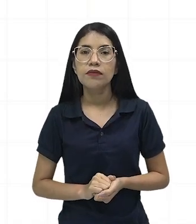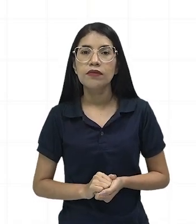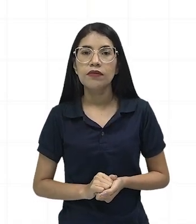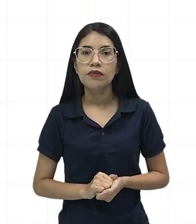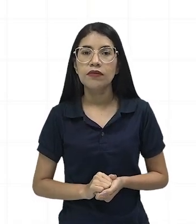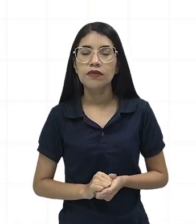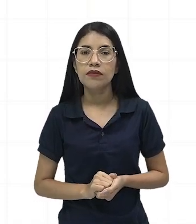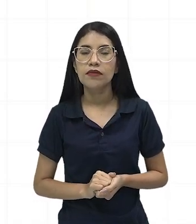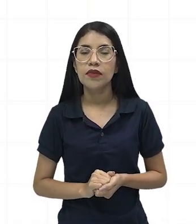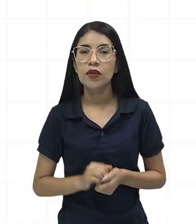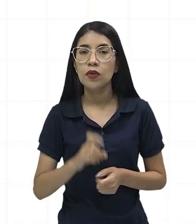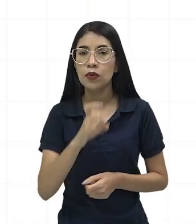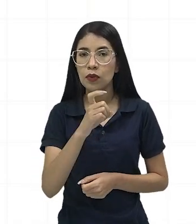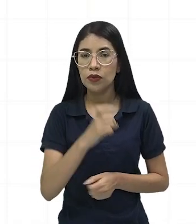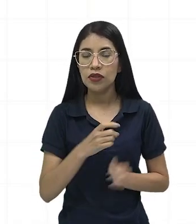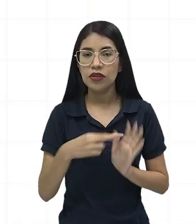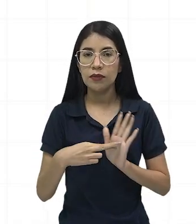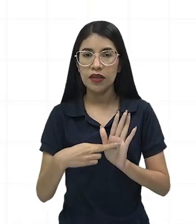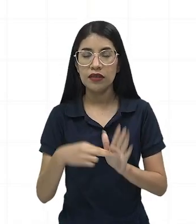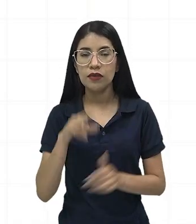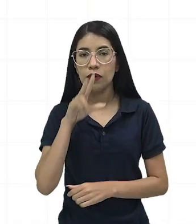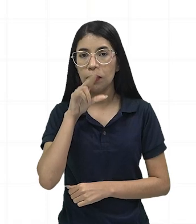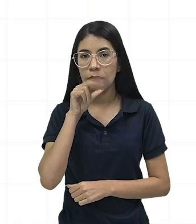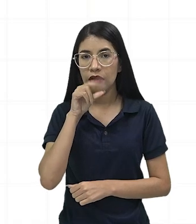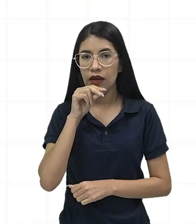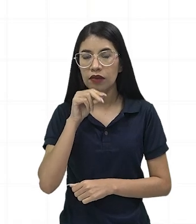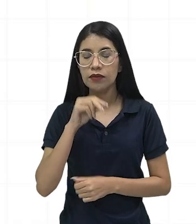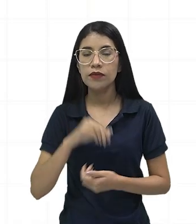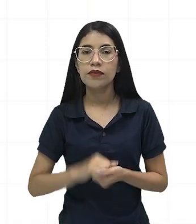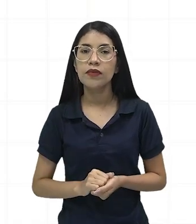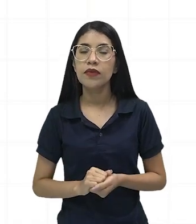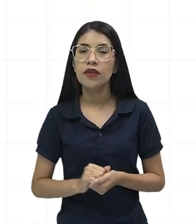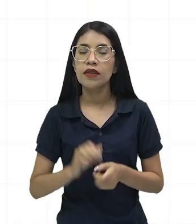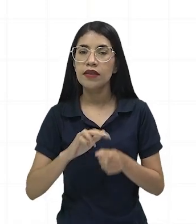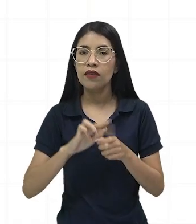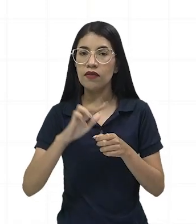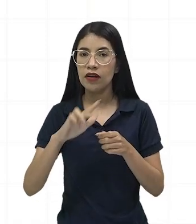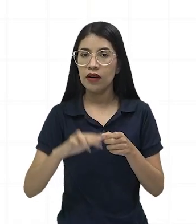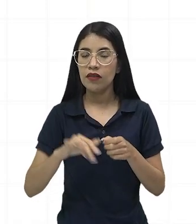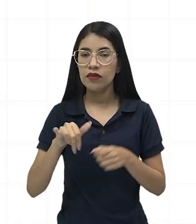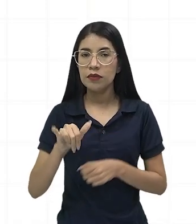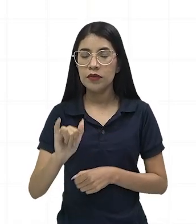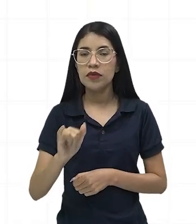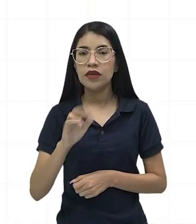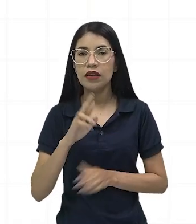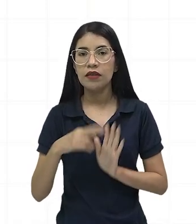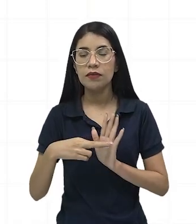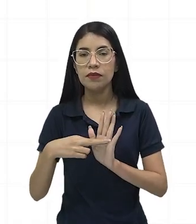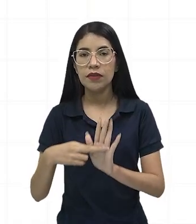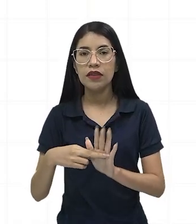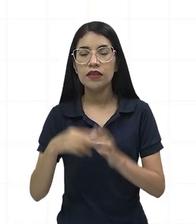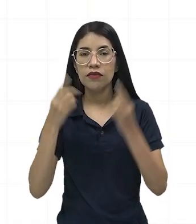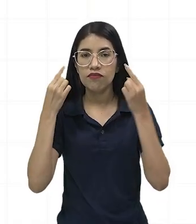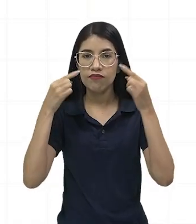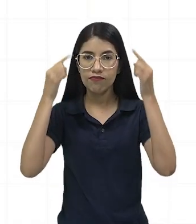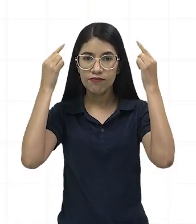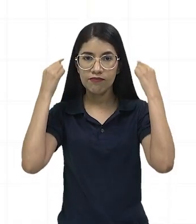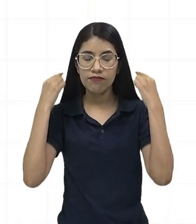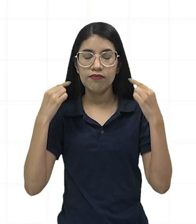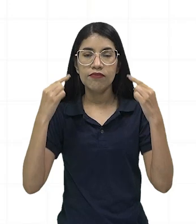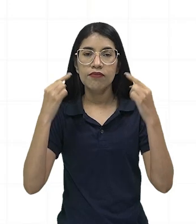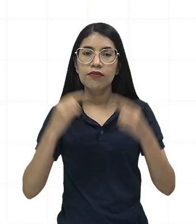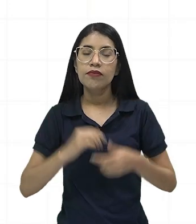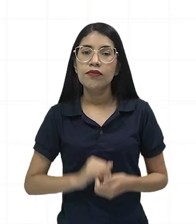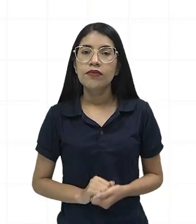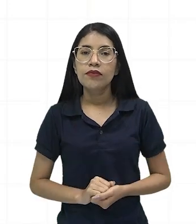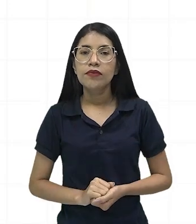x, que está representando os patos, e a variável y, que está representando as